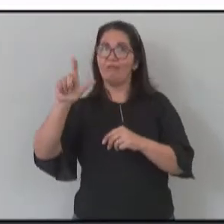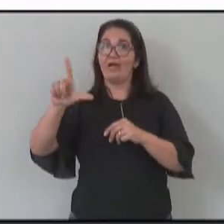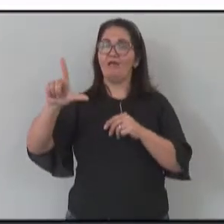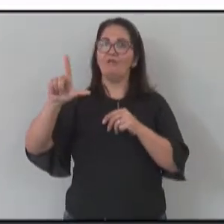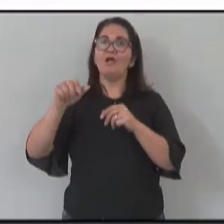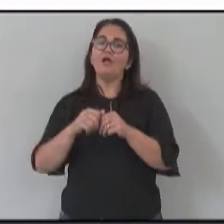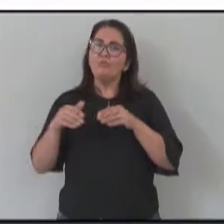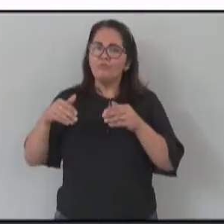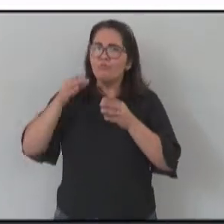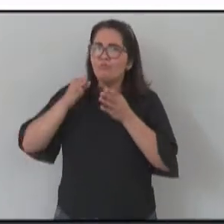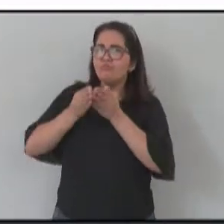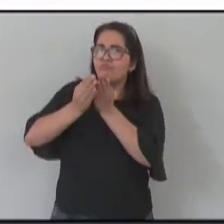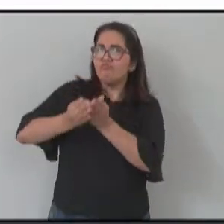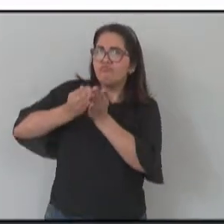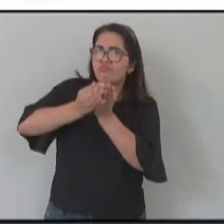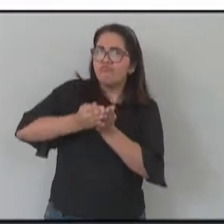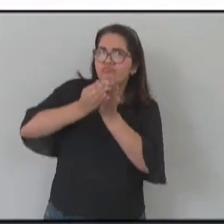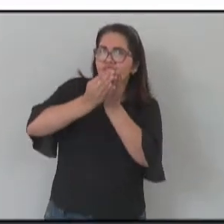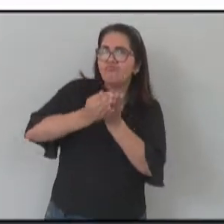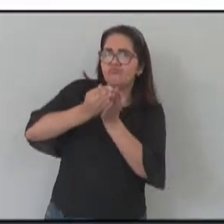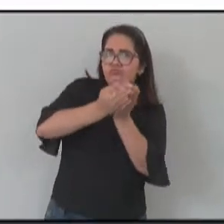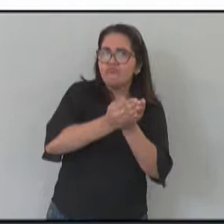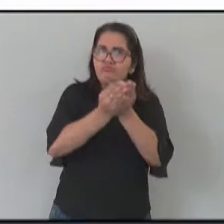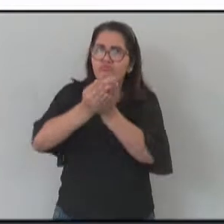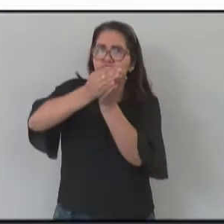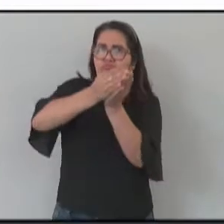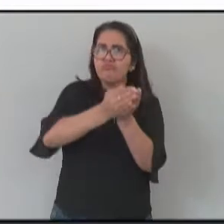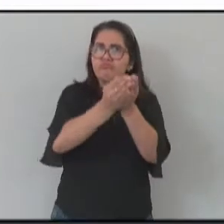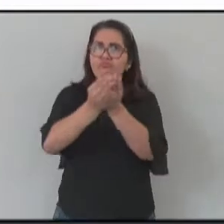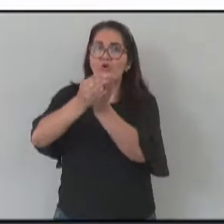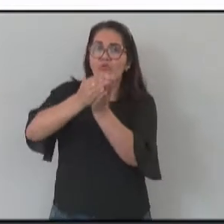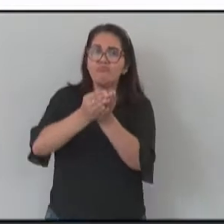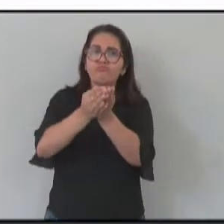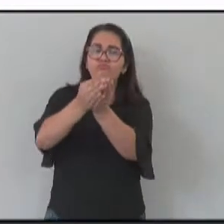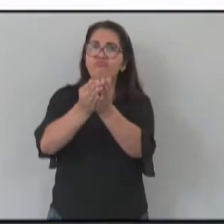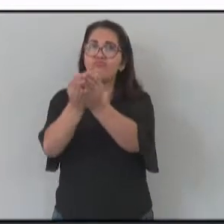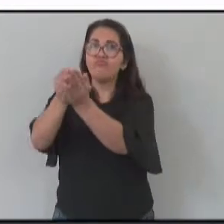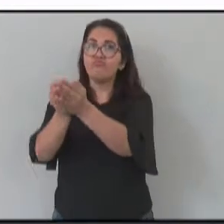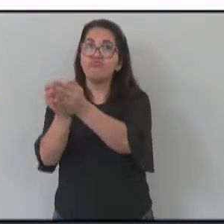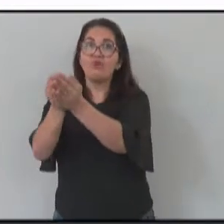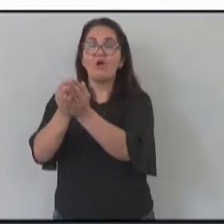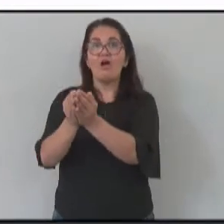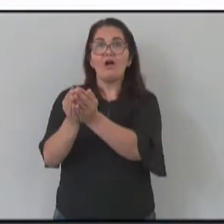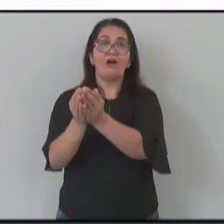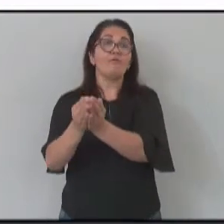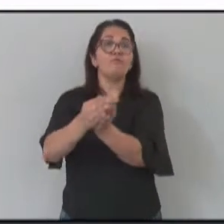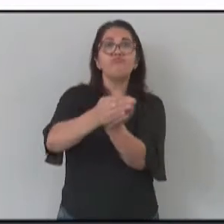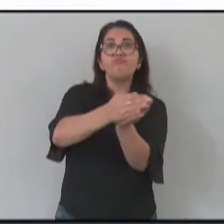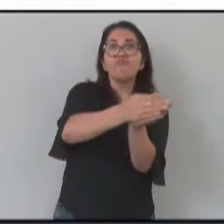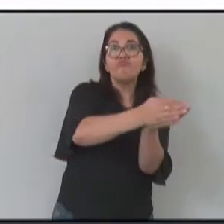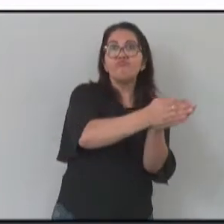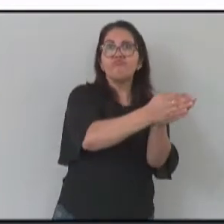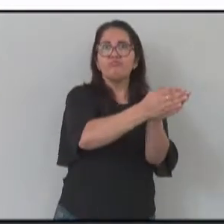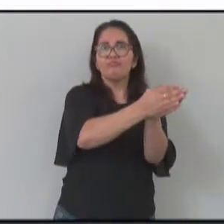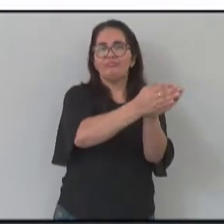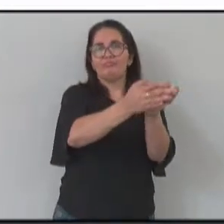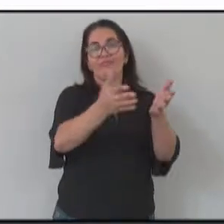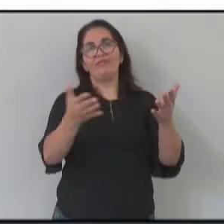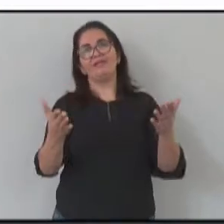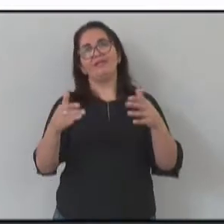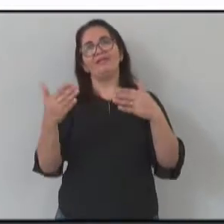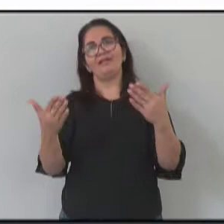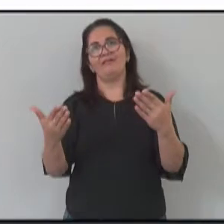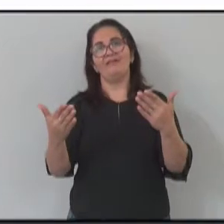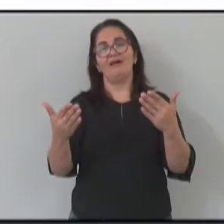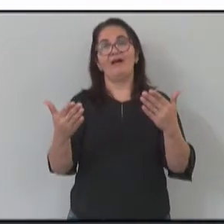Mas será que isso foi por acaso, foi intencional, foi porque ele queria dar uma volta maior antes de chegar na Índia?